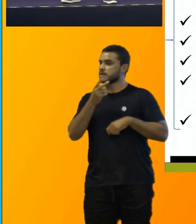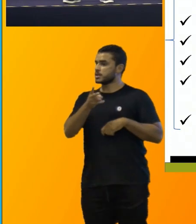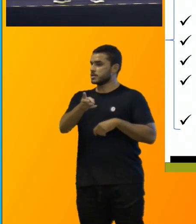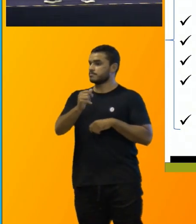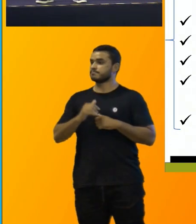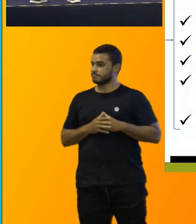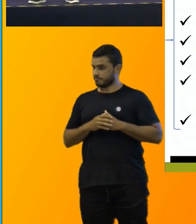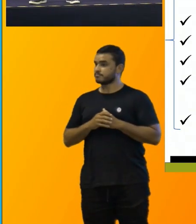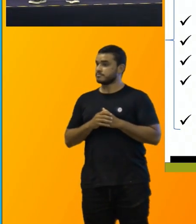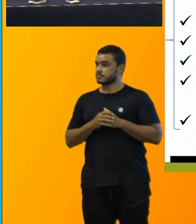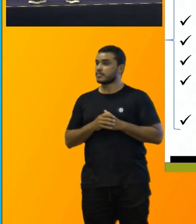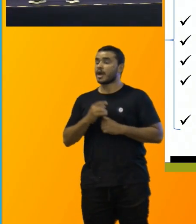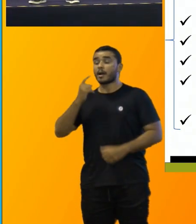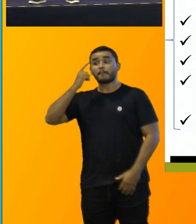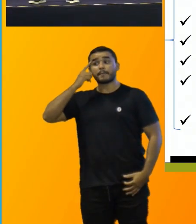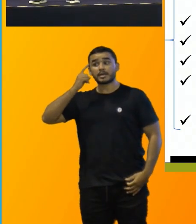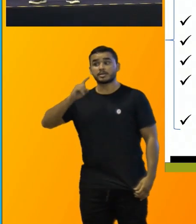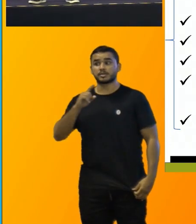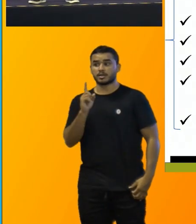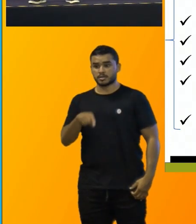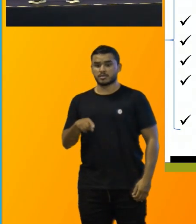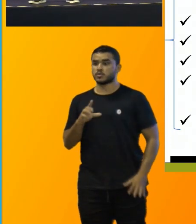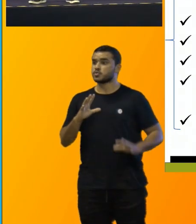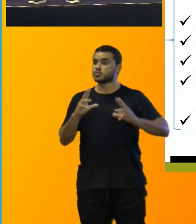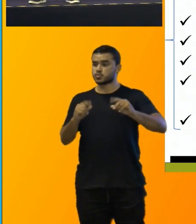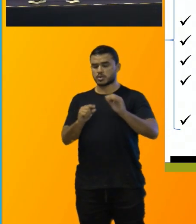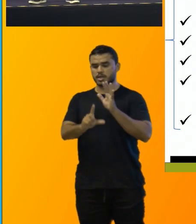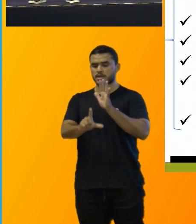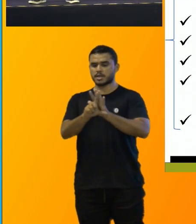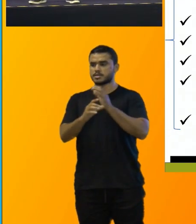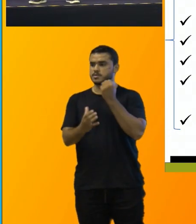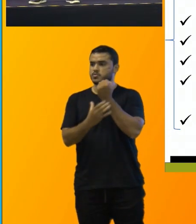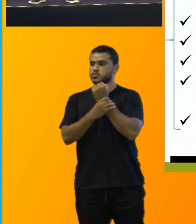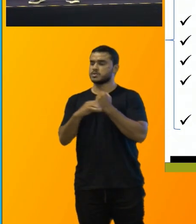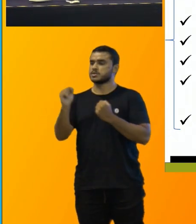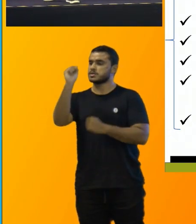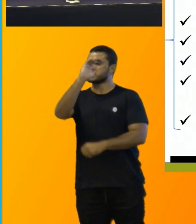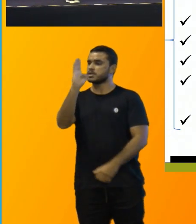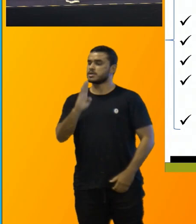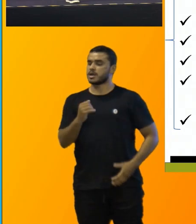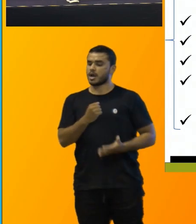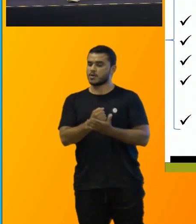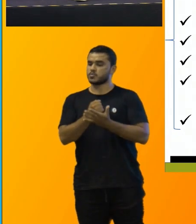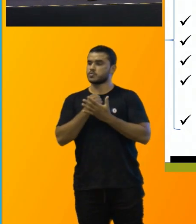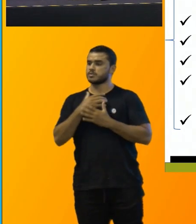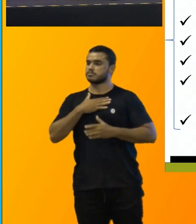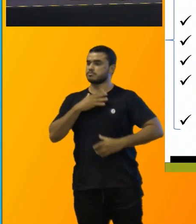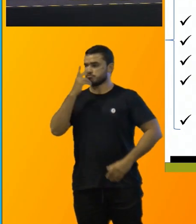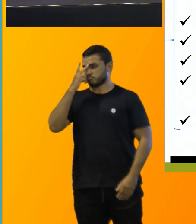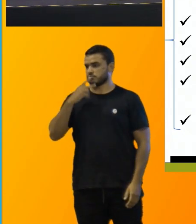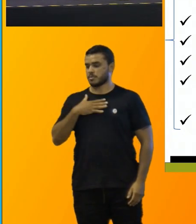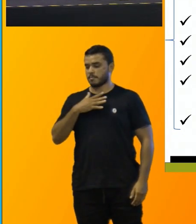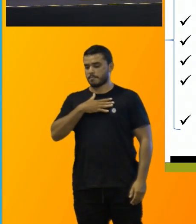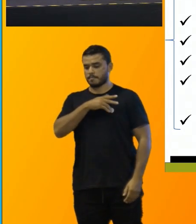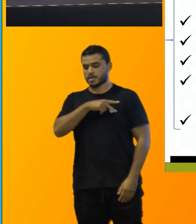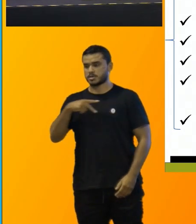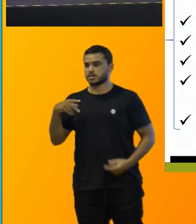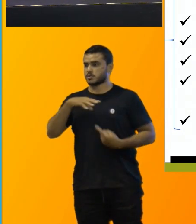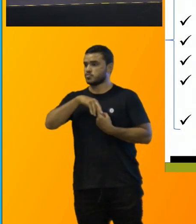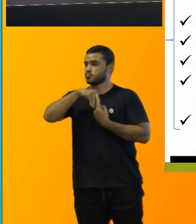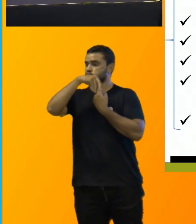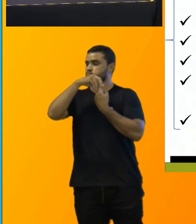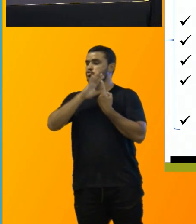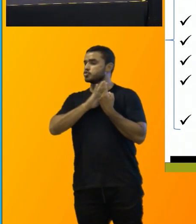exceção. A Lei de Segurança Nacional estava em favor da hipertrofia do poder